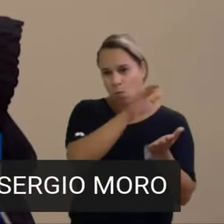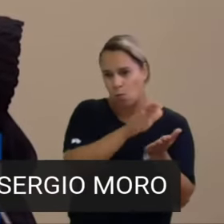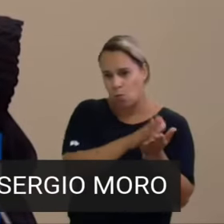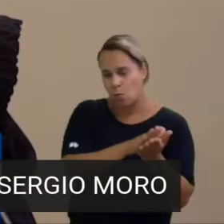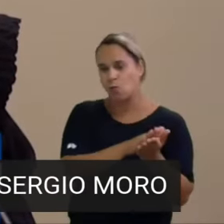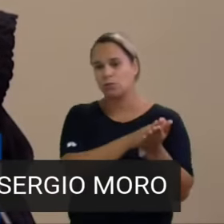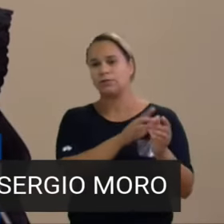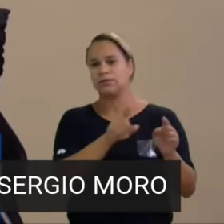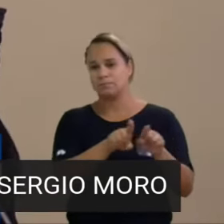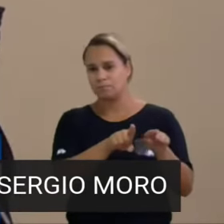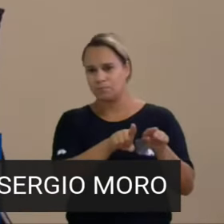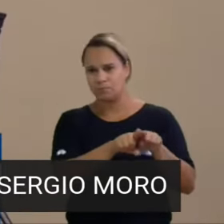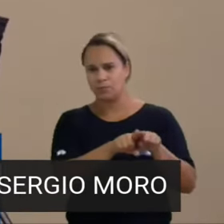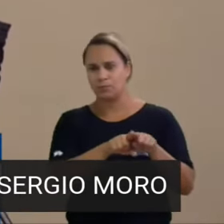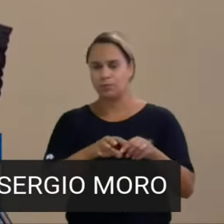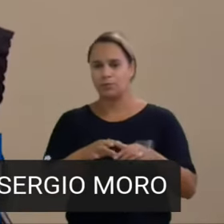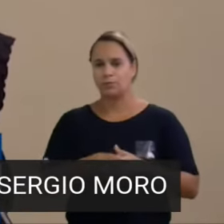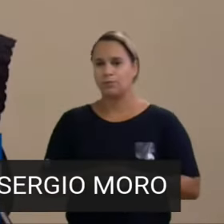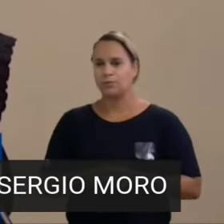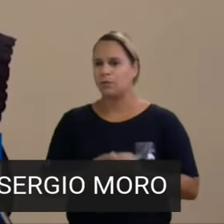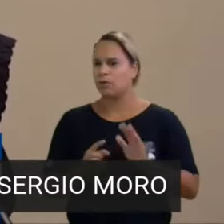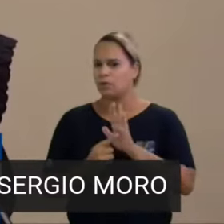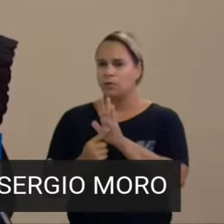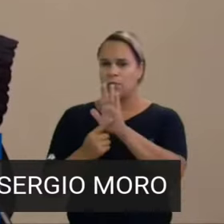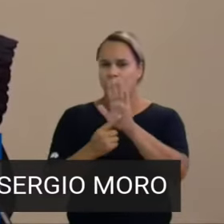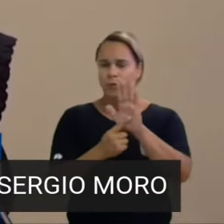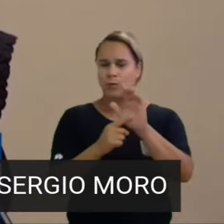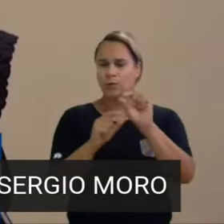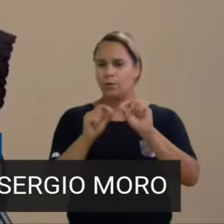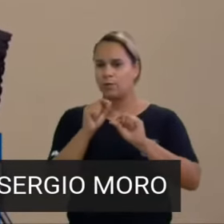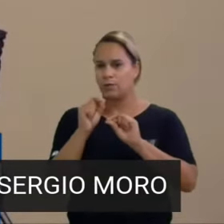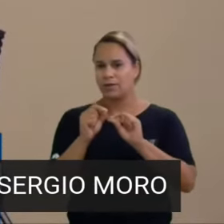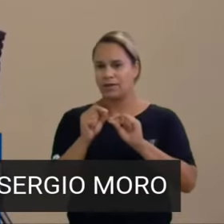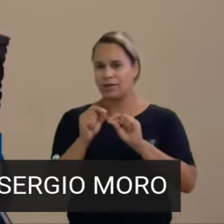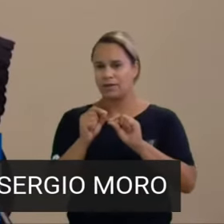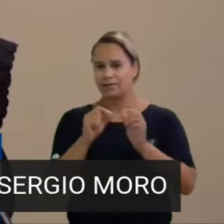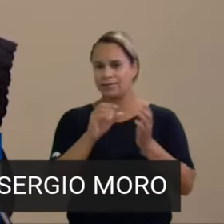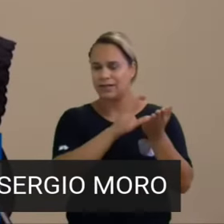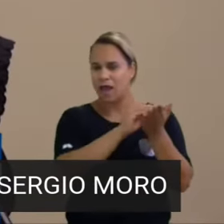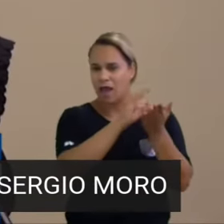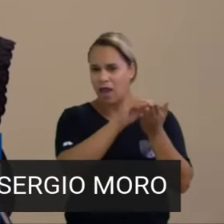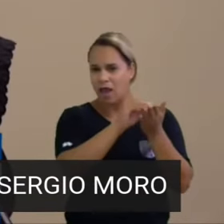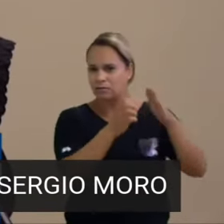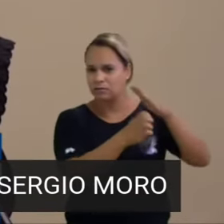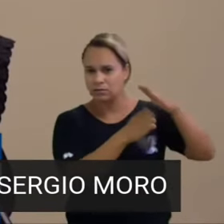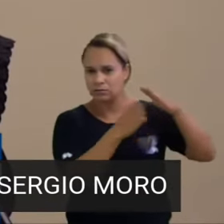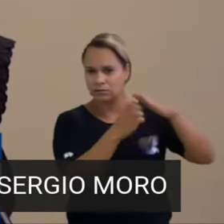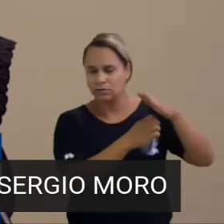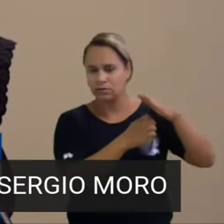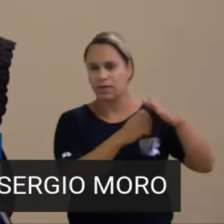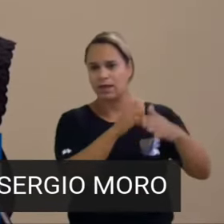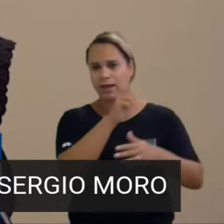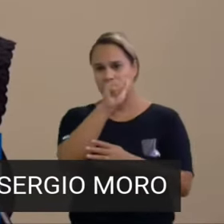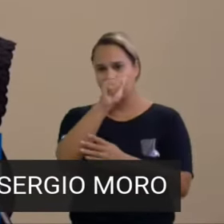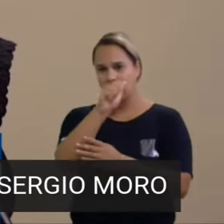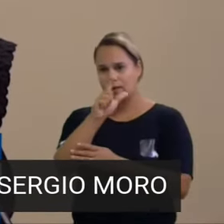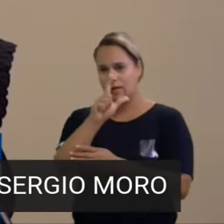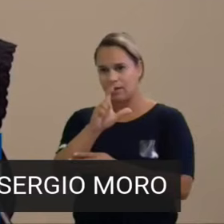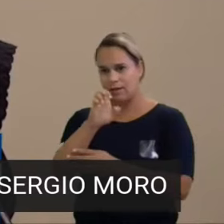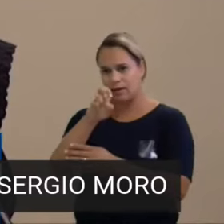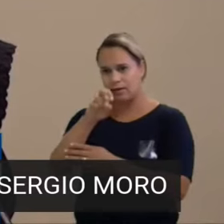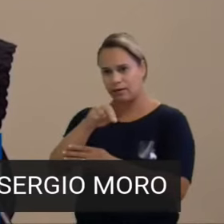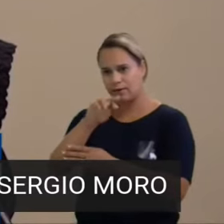Eh, o parecer também levantou eh dados de uma empresa chamada Alentero, em que dos R$